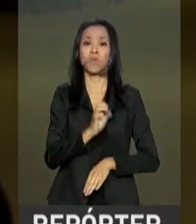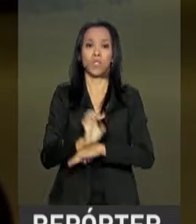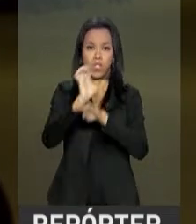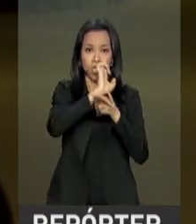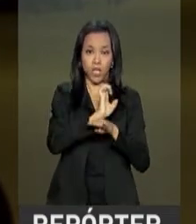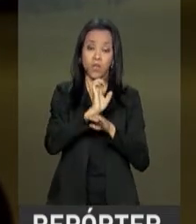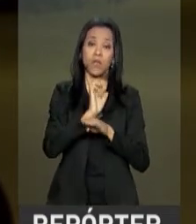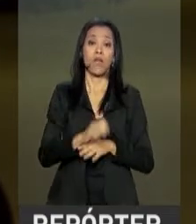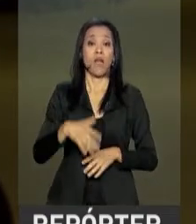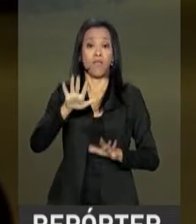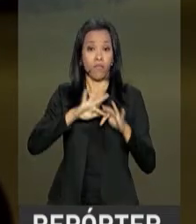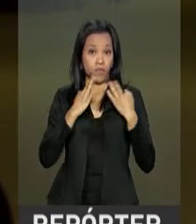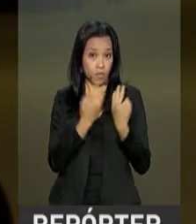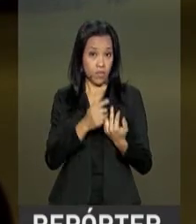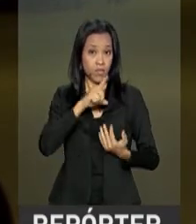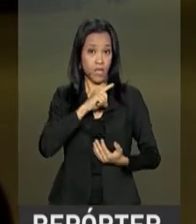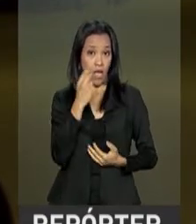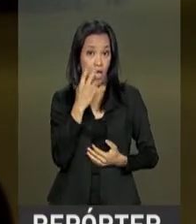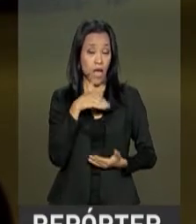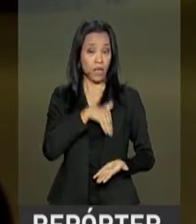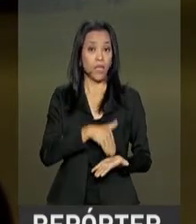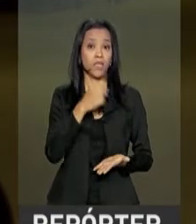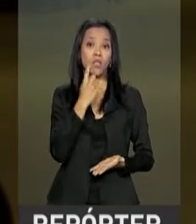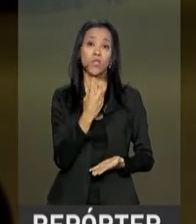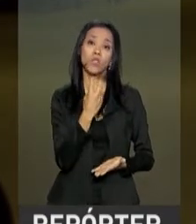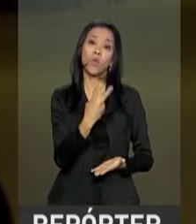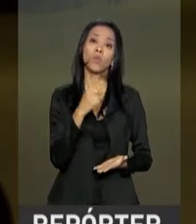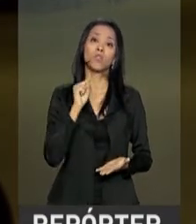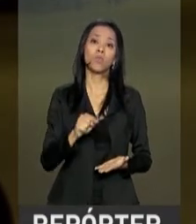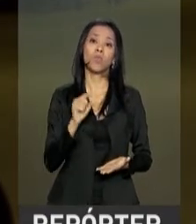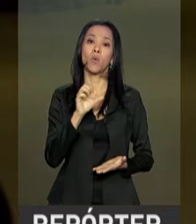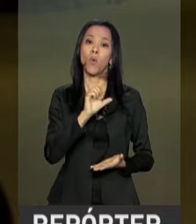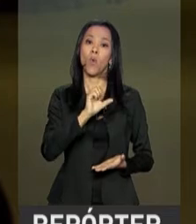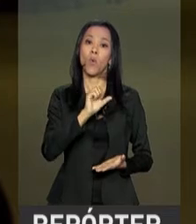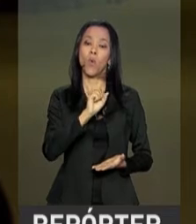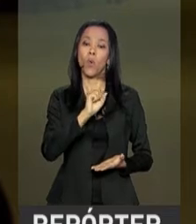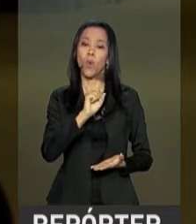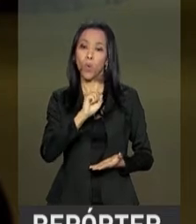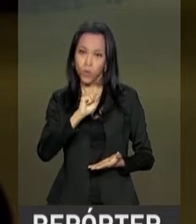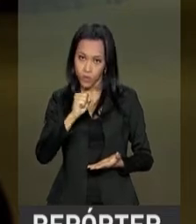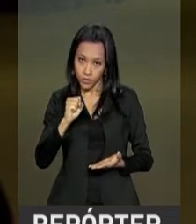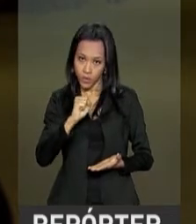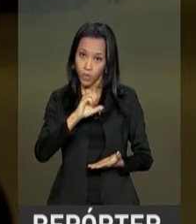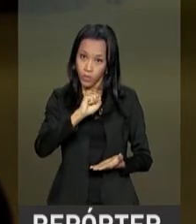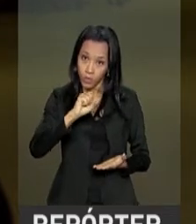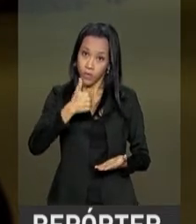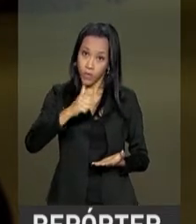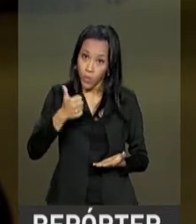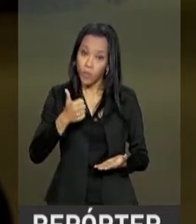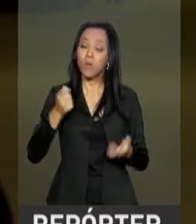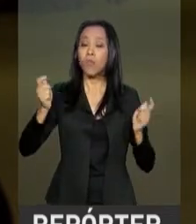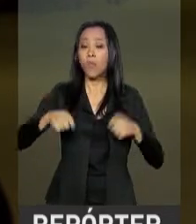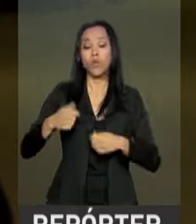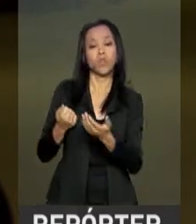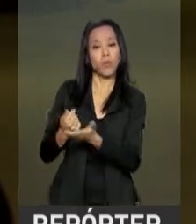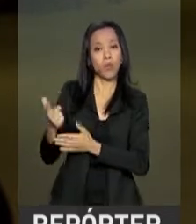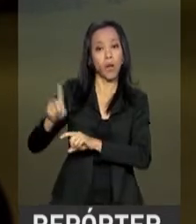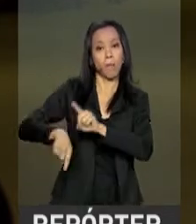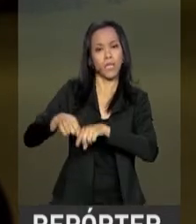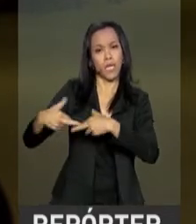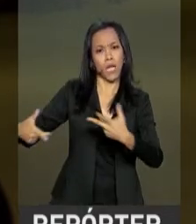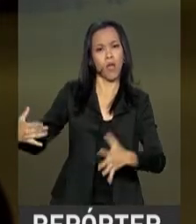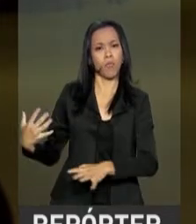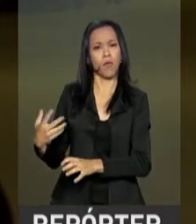famílias com renda mensal de até dois mil oitocentos e onze reais podem comprar materiais de construção ou realizar